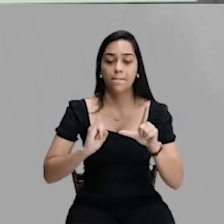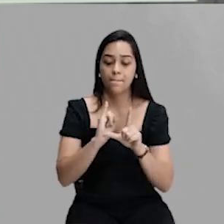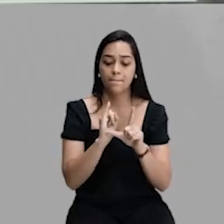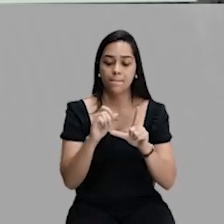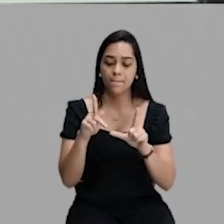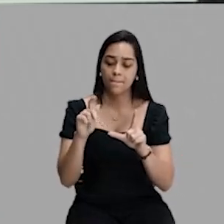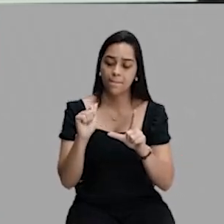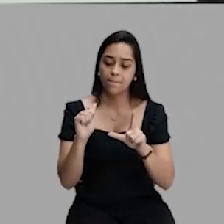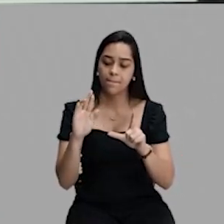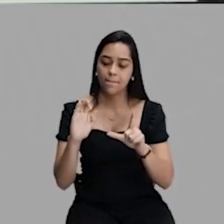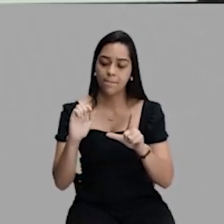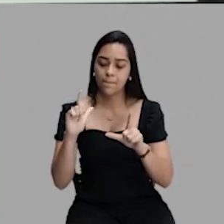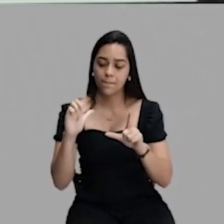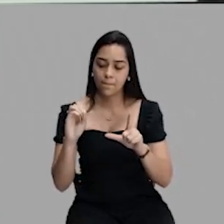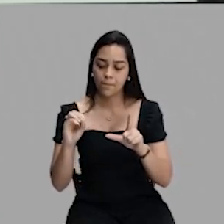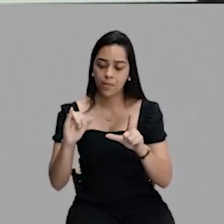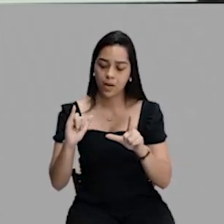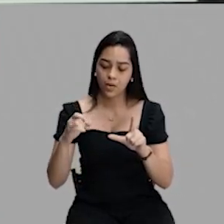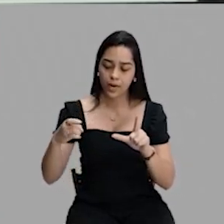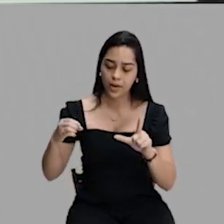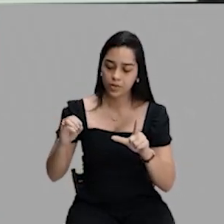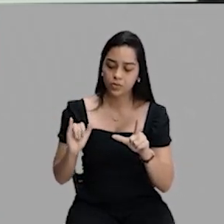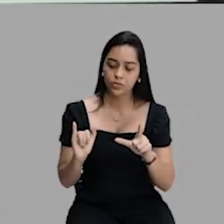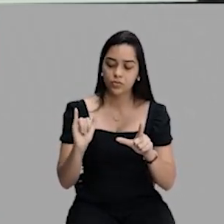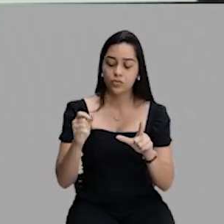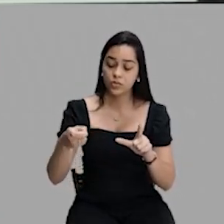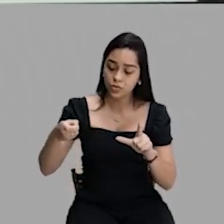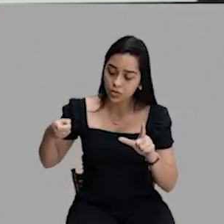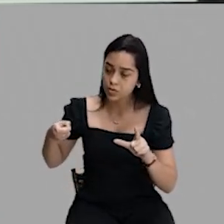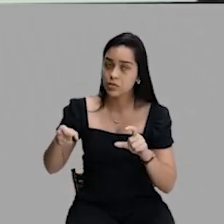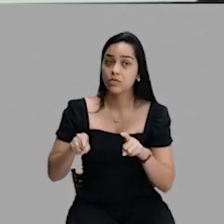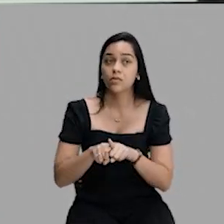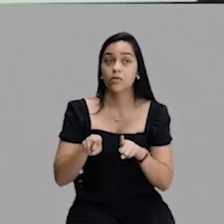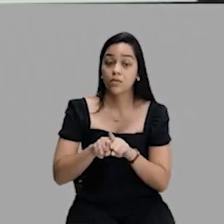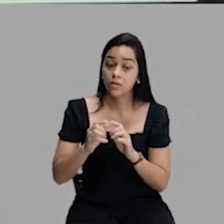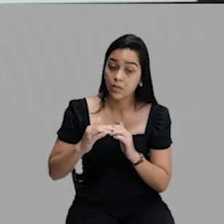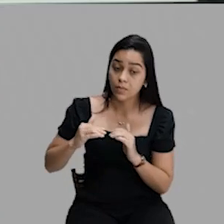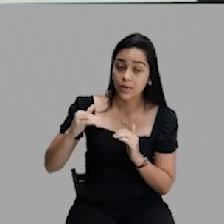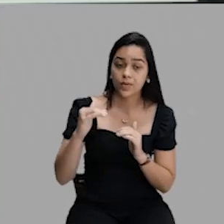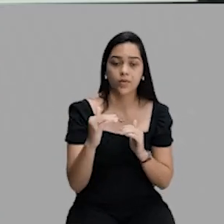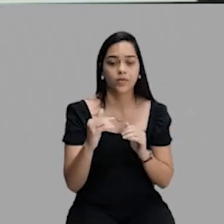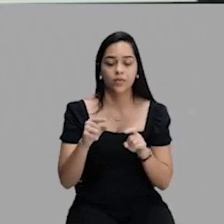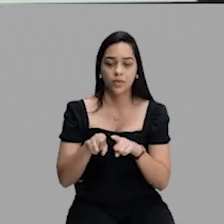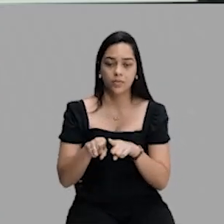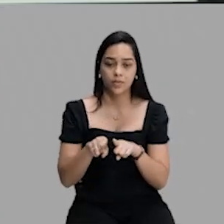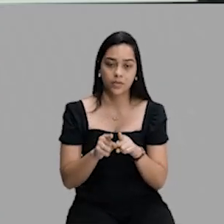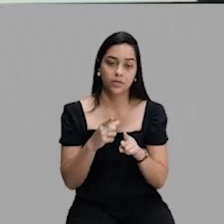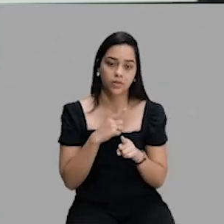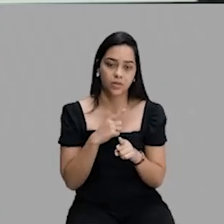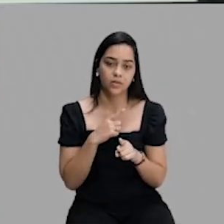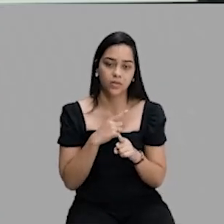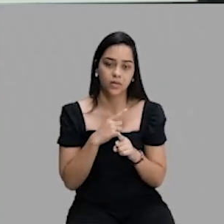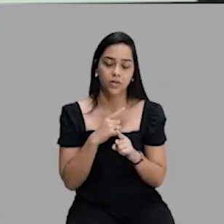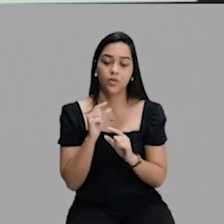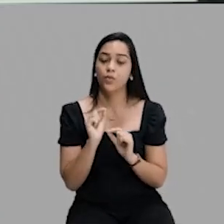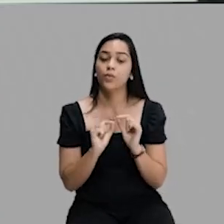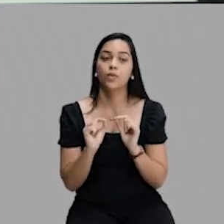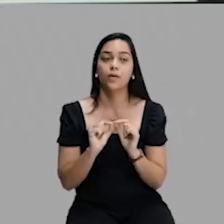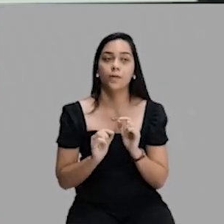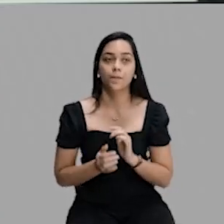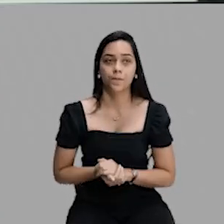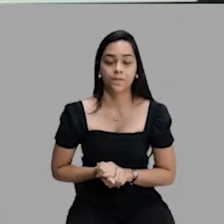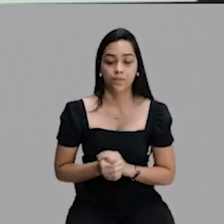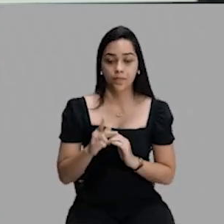x, certo? E você tem a situação quando o eixo maior, que é eixo